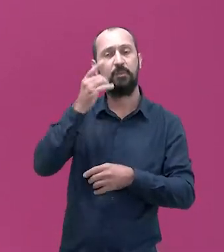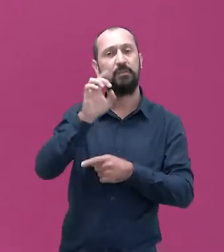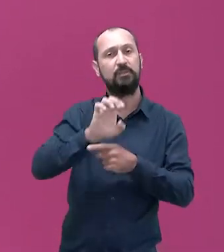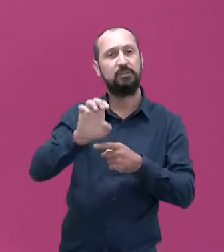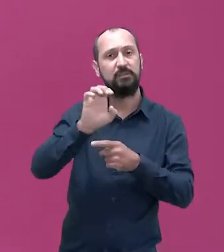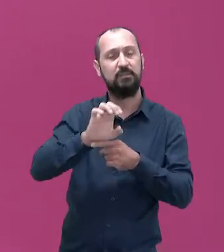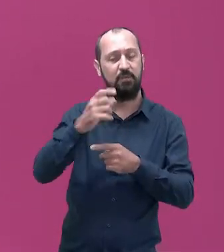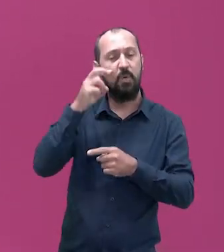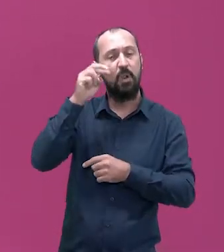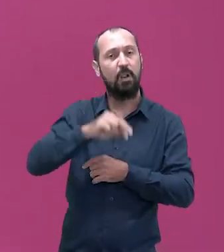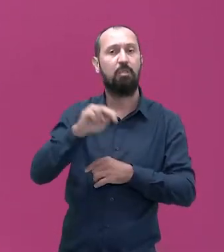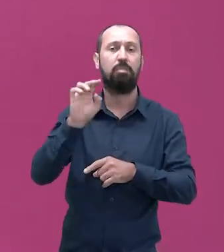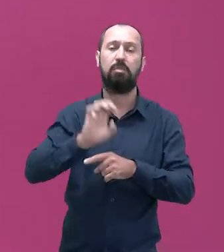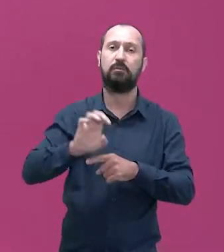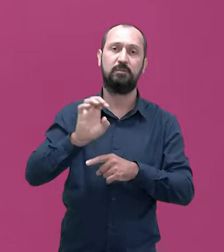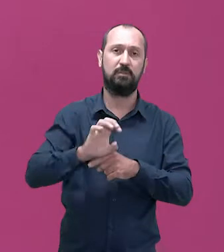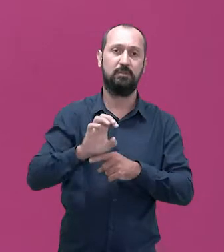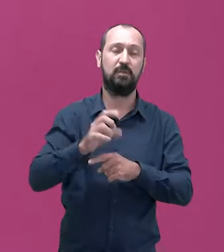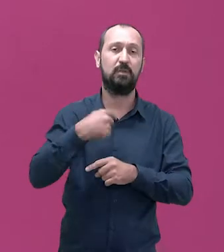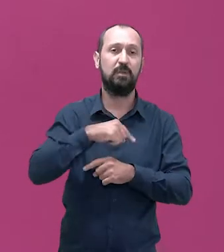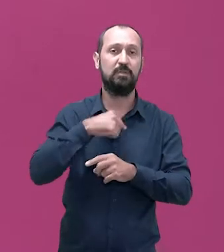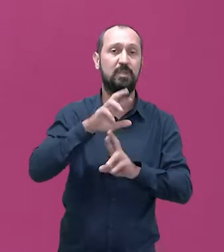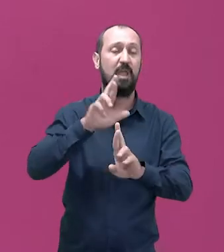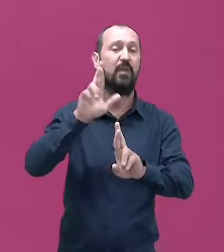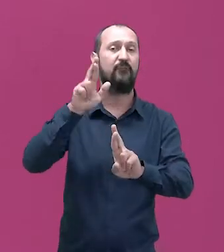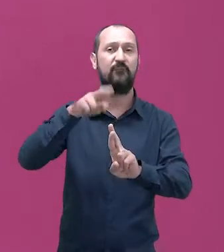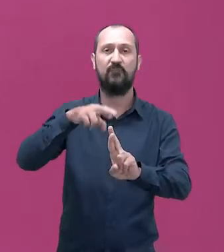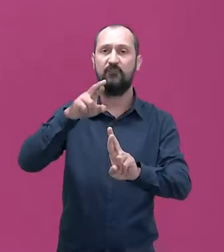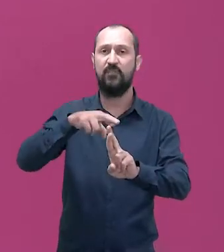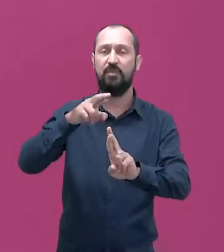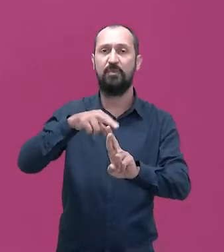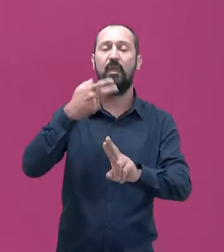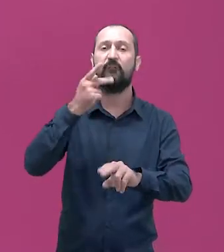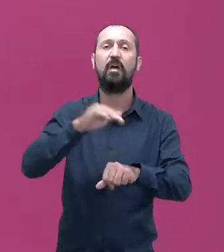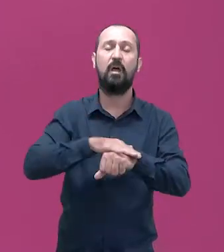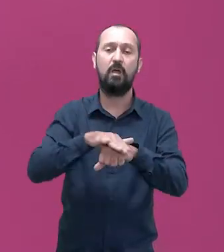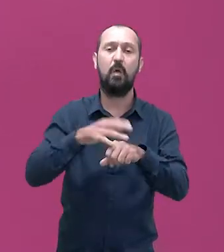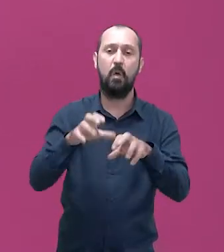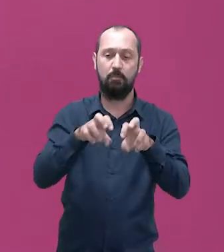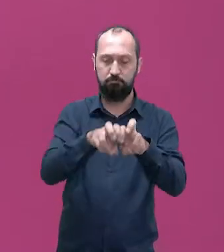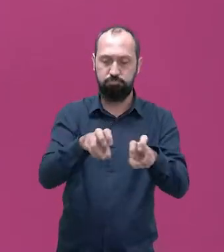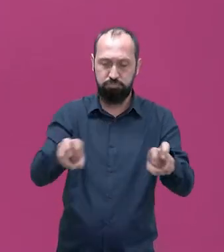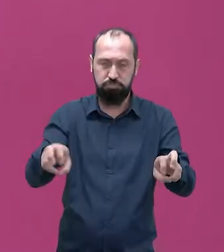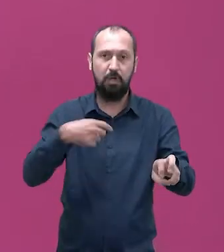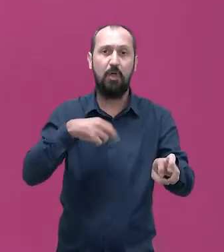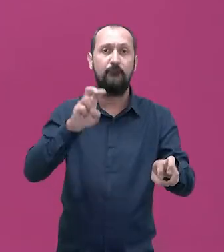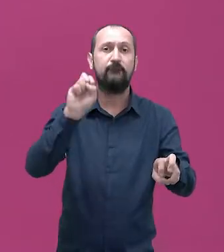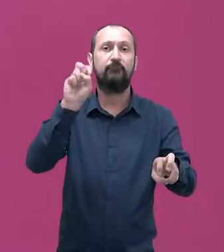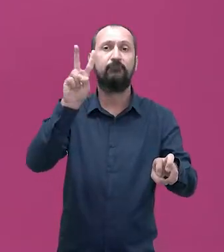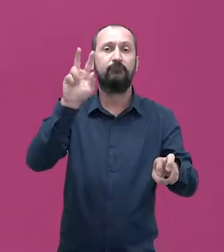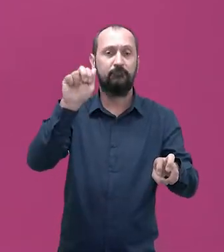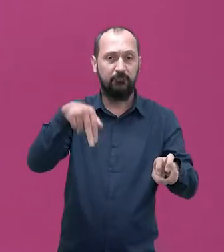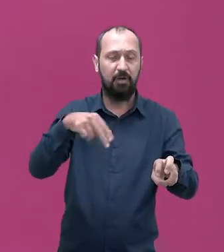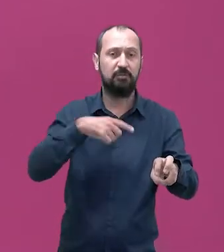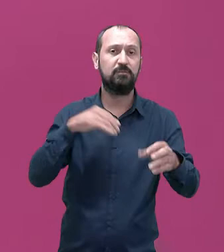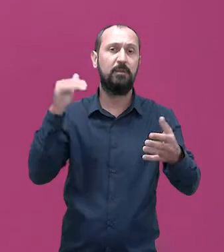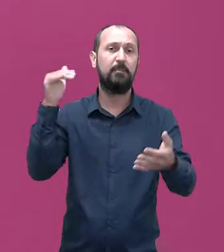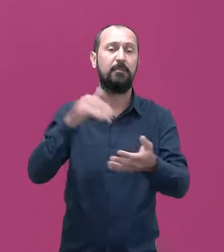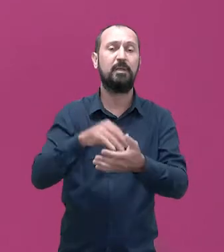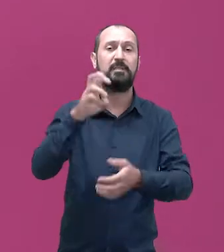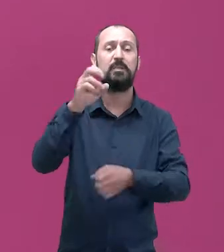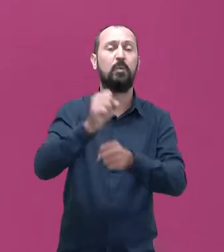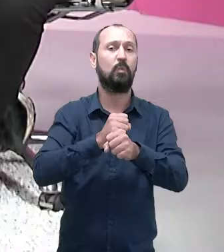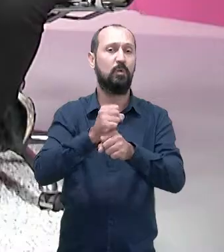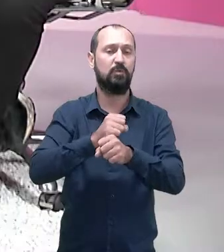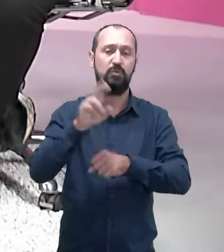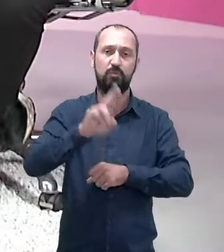deputados estaduais, têm que olhar para o nosso estado e nós sermos referência em falar que a frota de transporte escolar, ela tem no